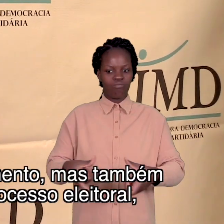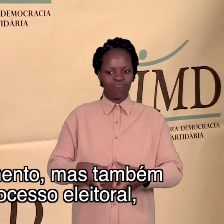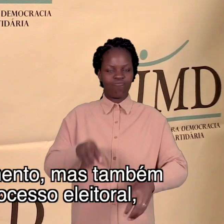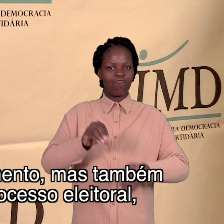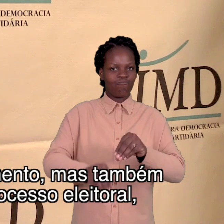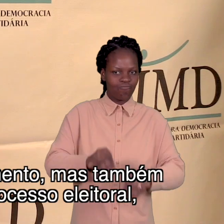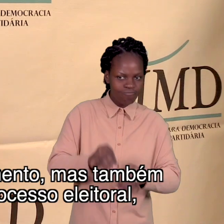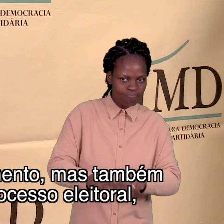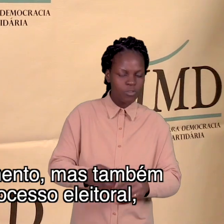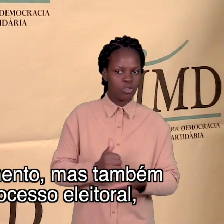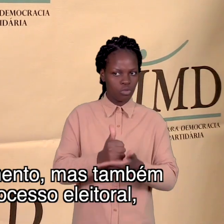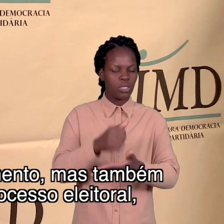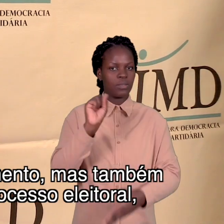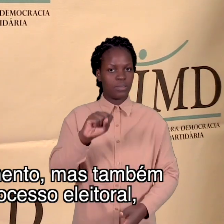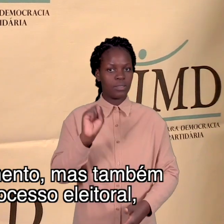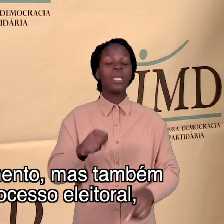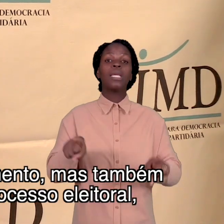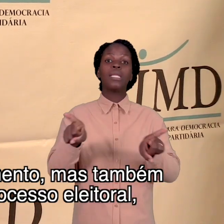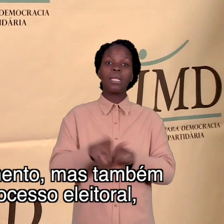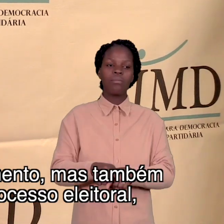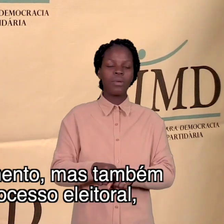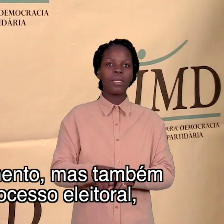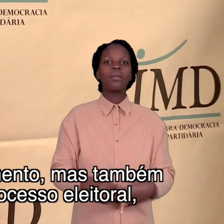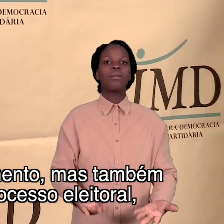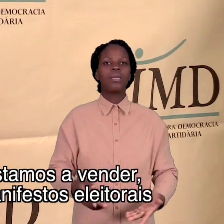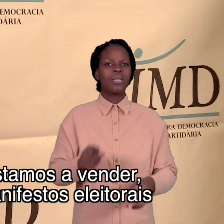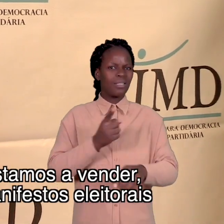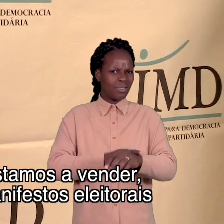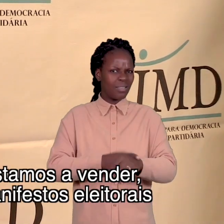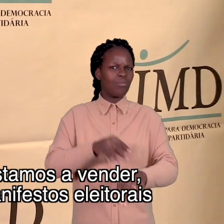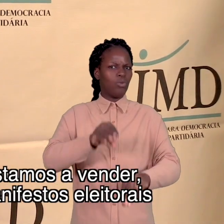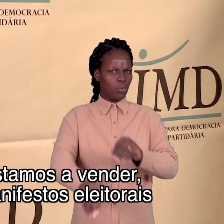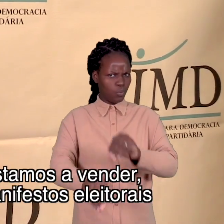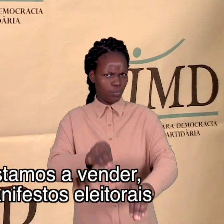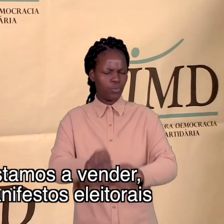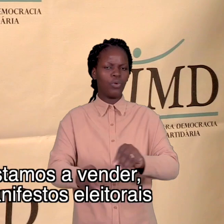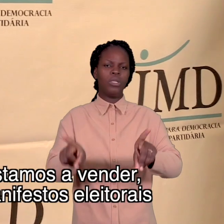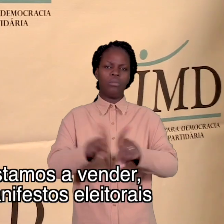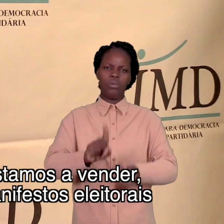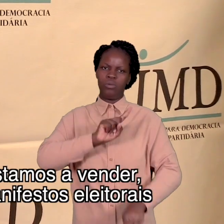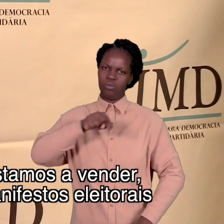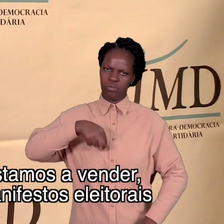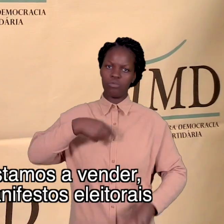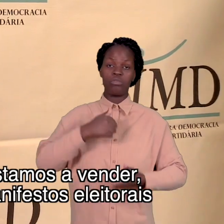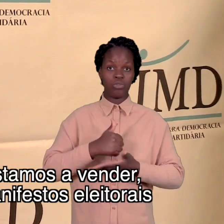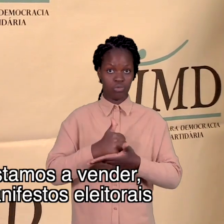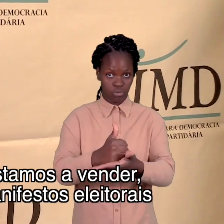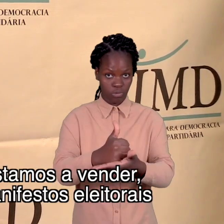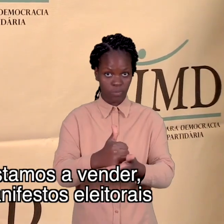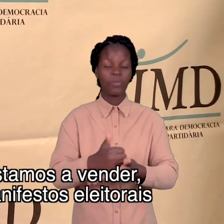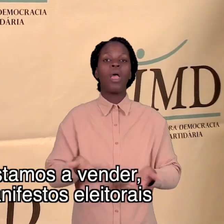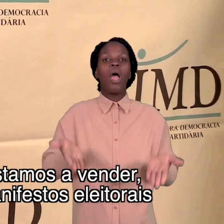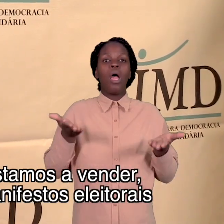mas também no quadro de cada uma das fases do processo eleitoral, nós temos tido várias intervenções e agora estamos